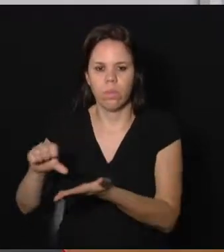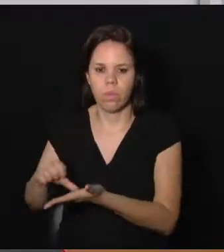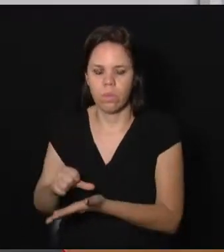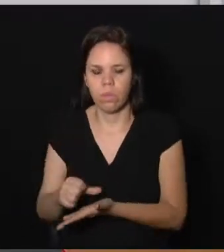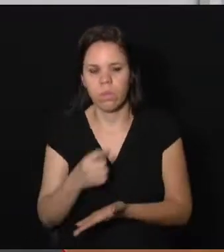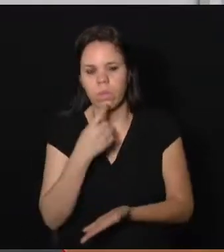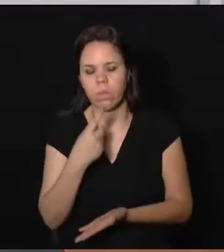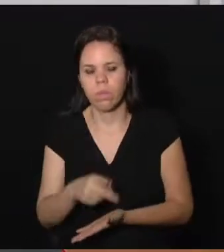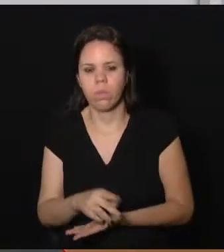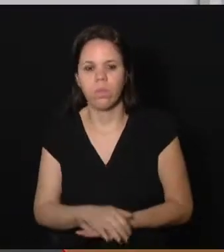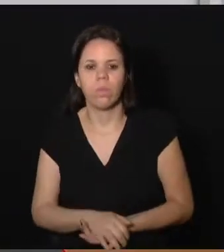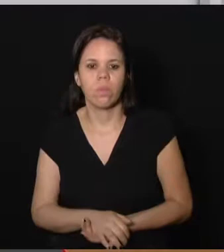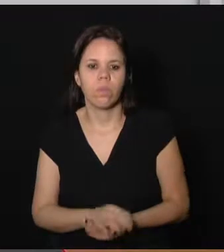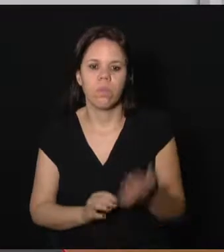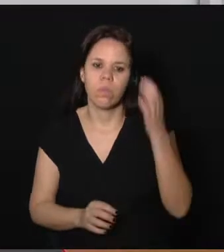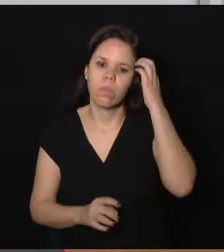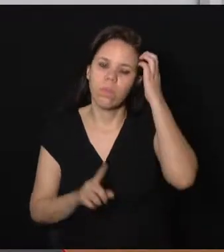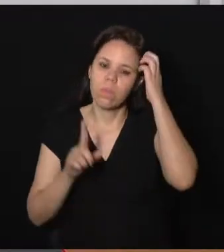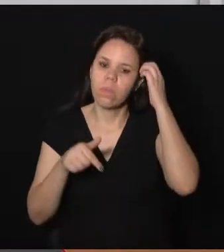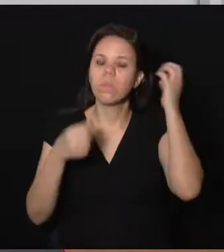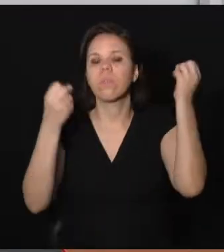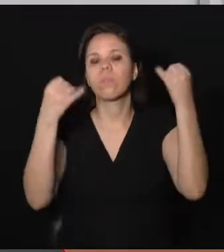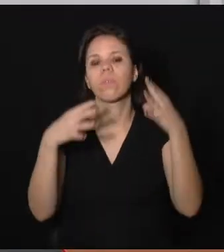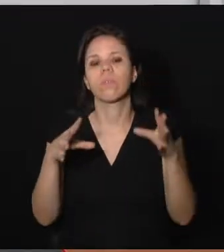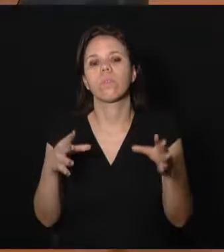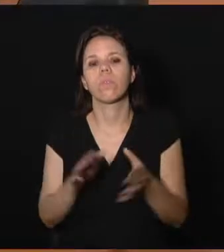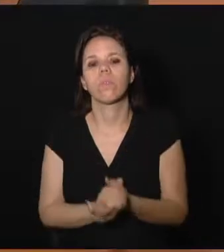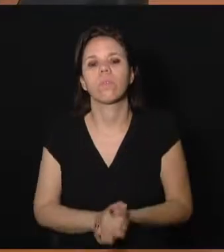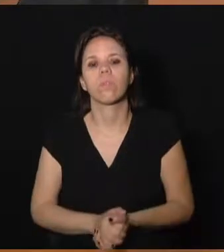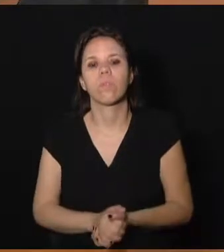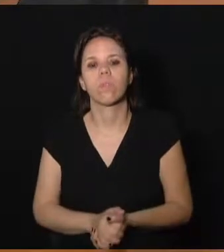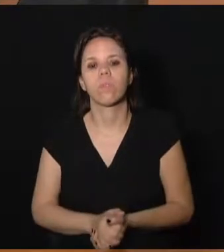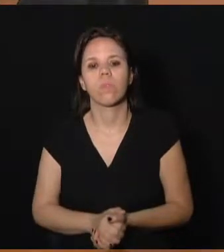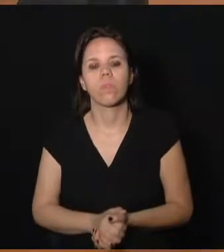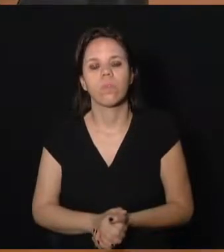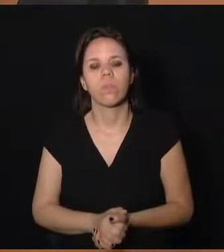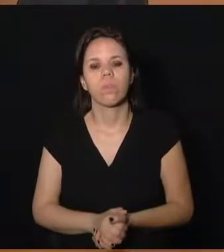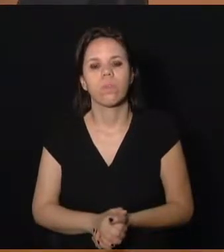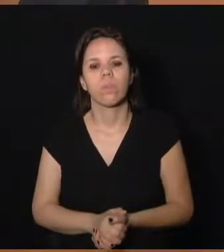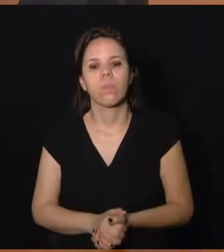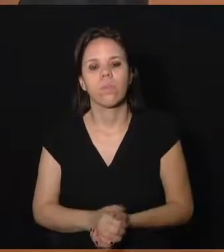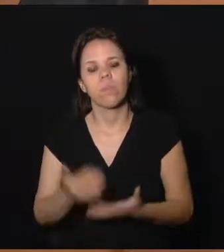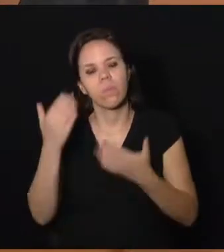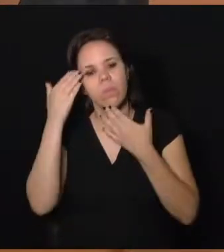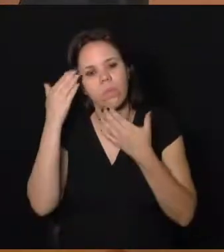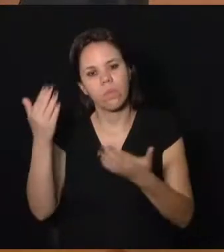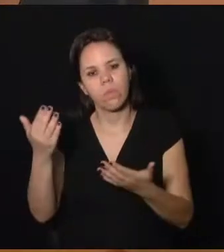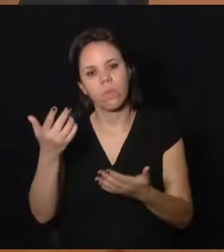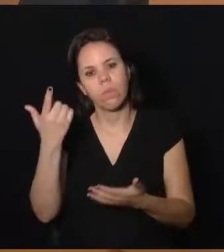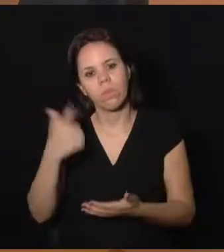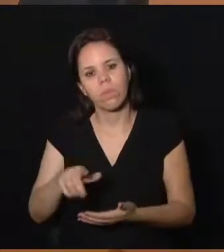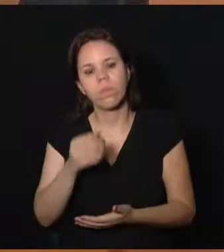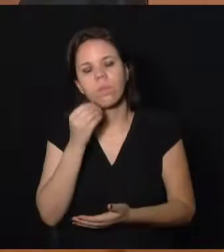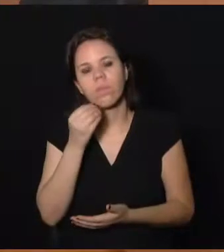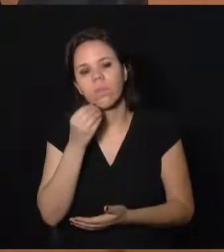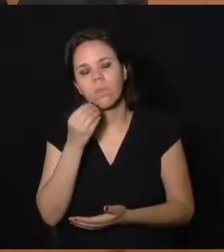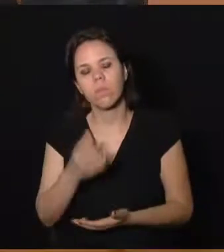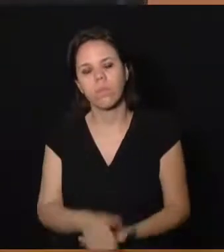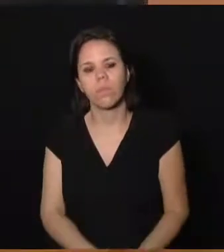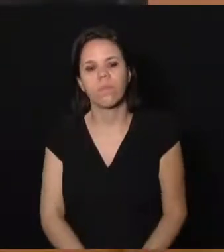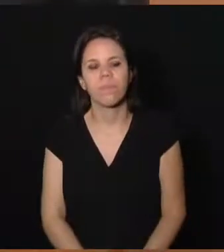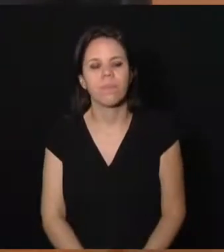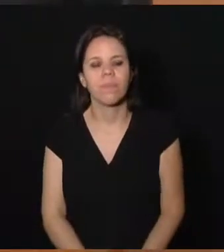metropolitana. Então, são essas as reflexões. Então, agradeço aí mais uma vez pela